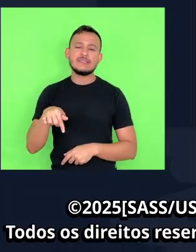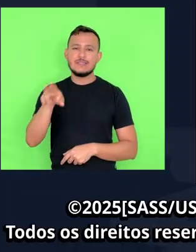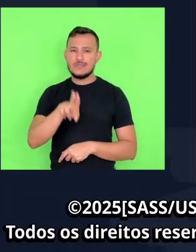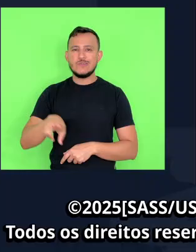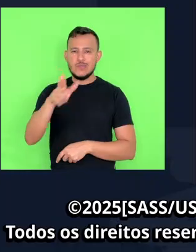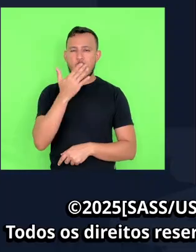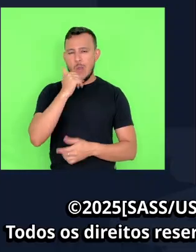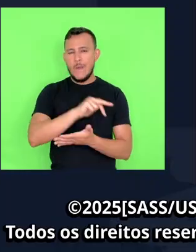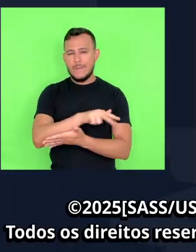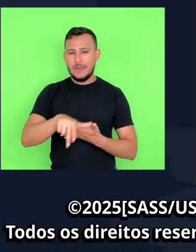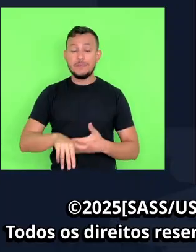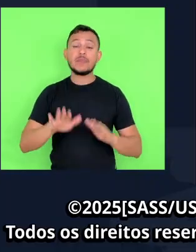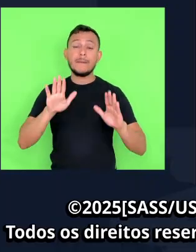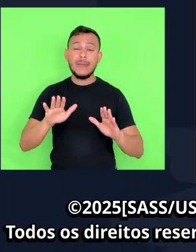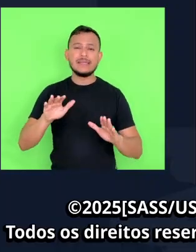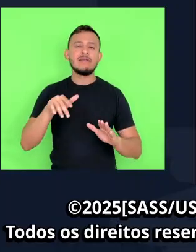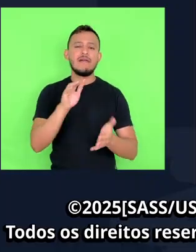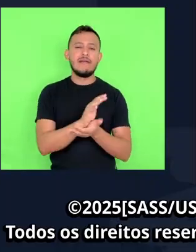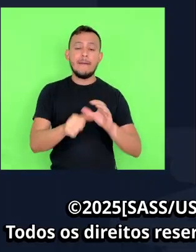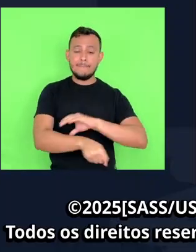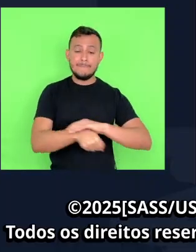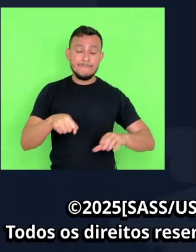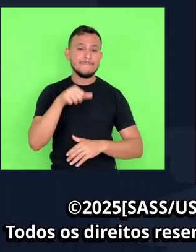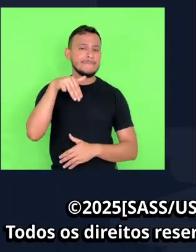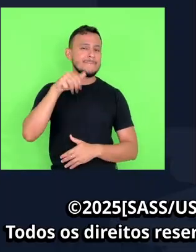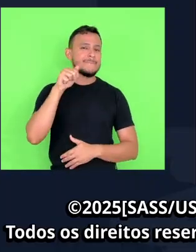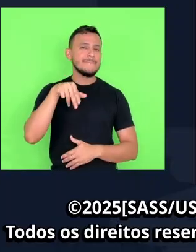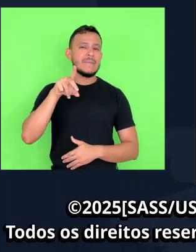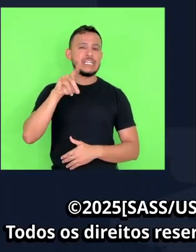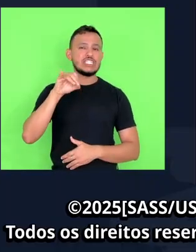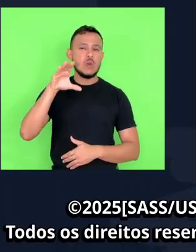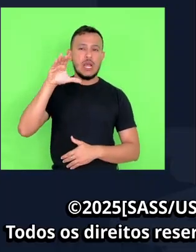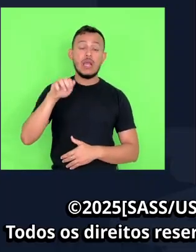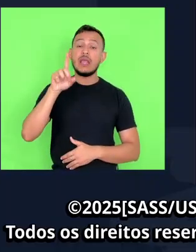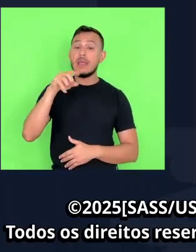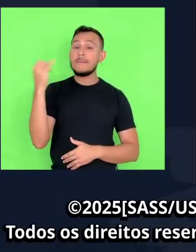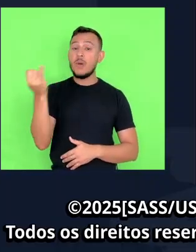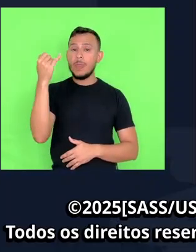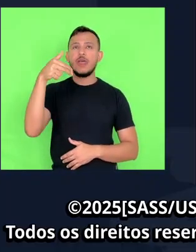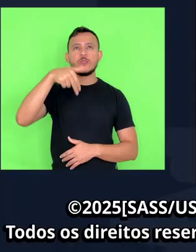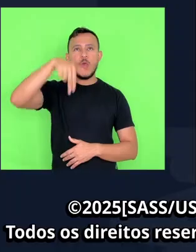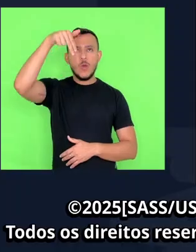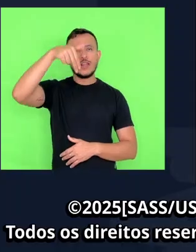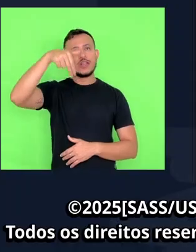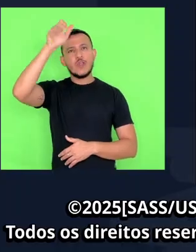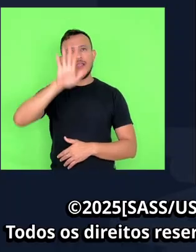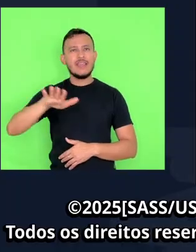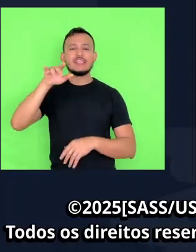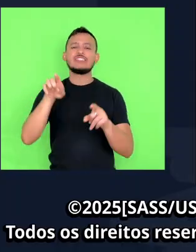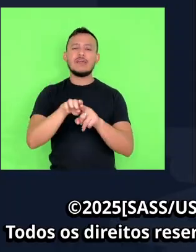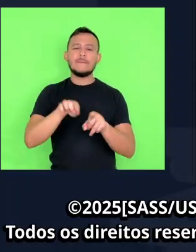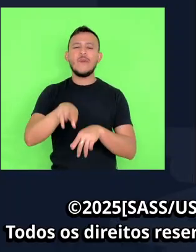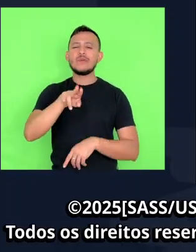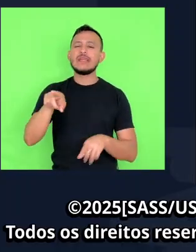desse tipo de consumo. Mas a mandioca, que é muito importante no Norte e Nordeste, consumida